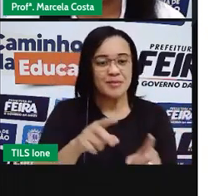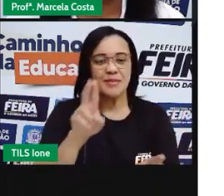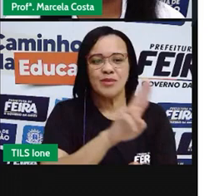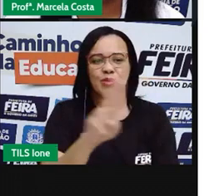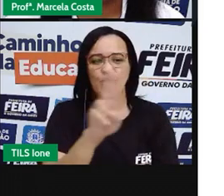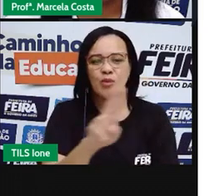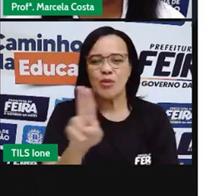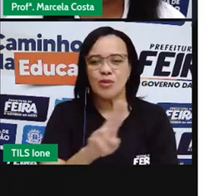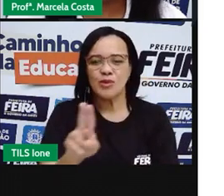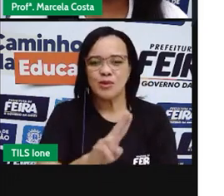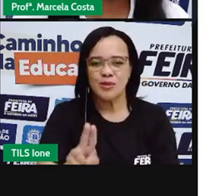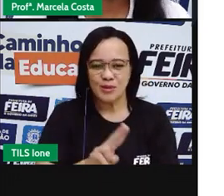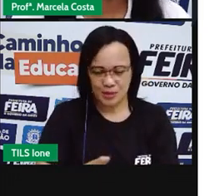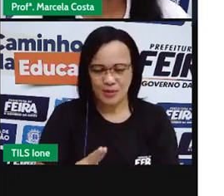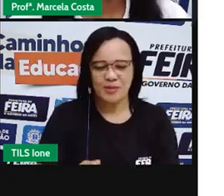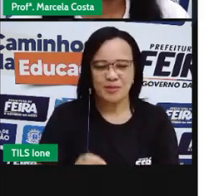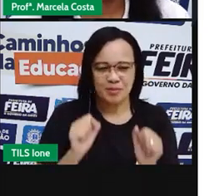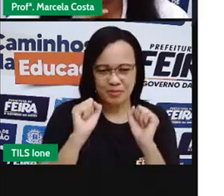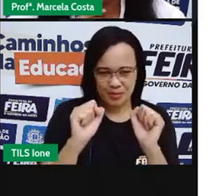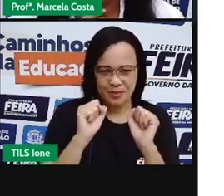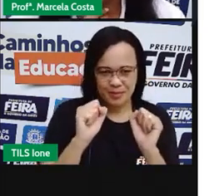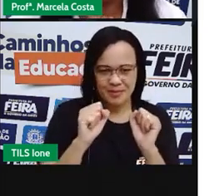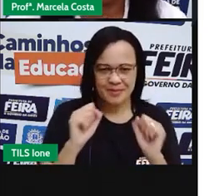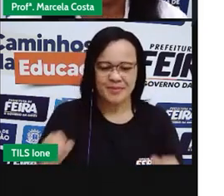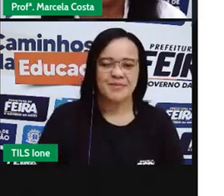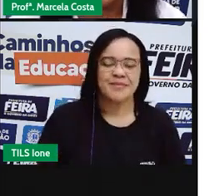Você pode